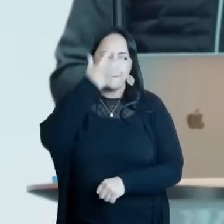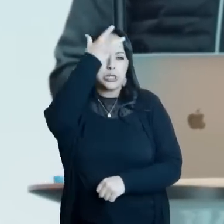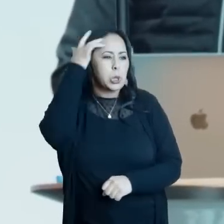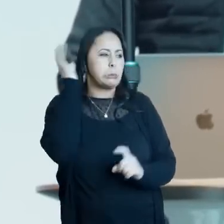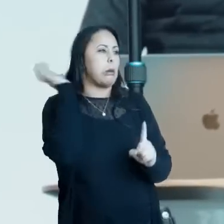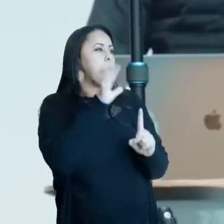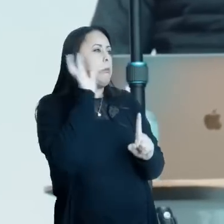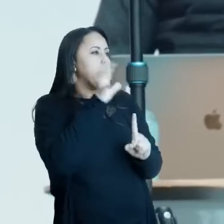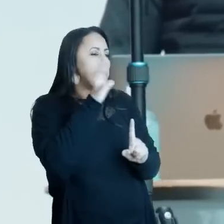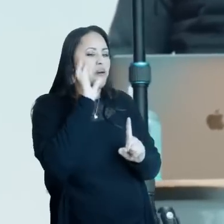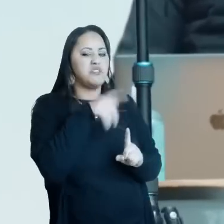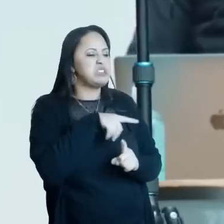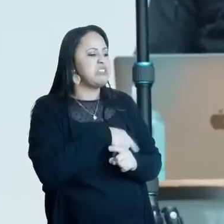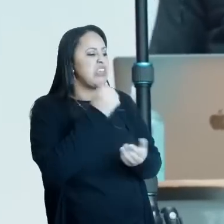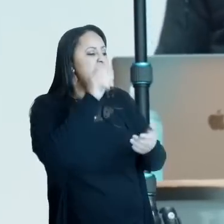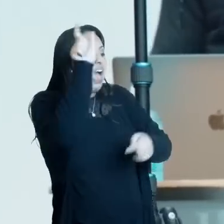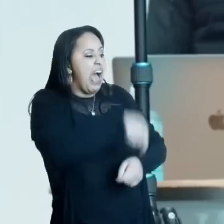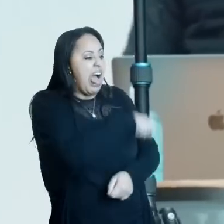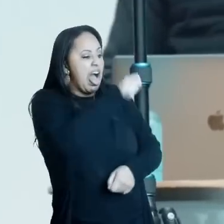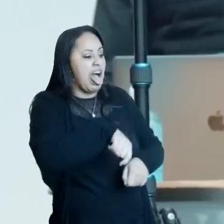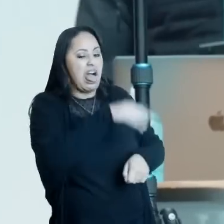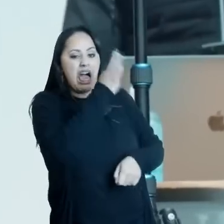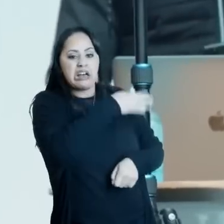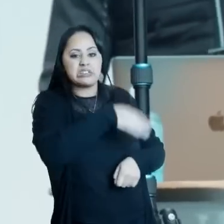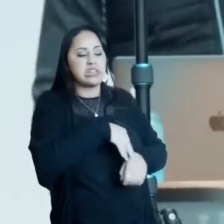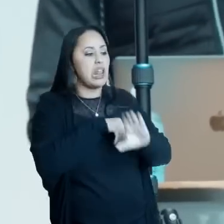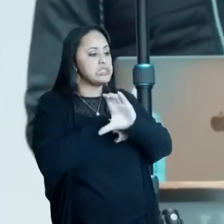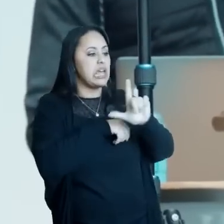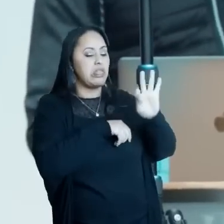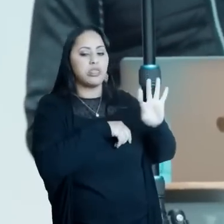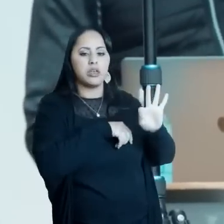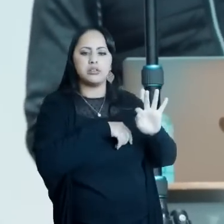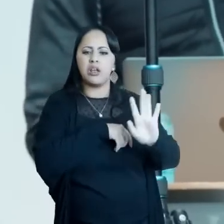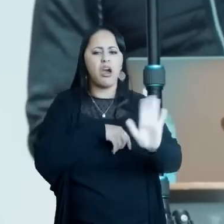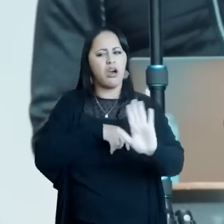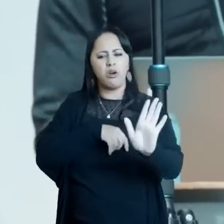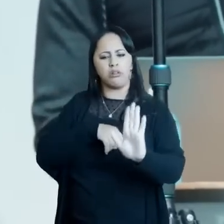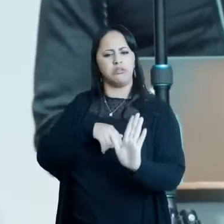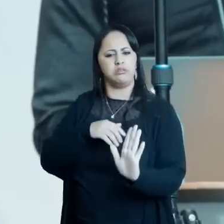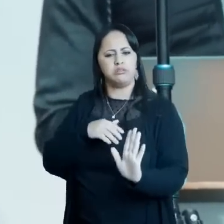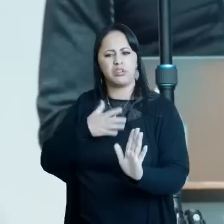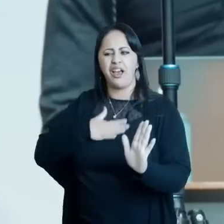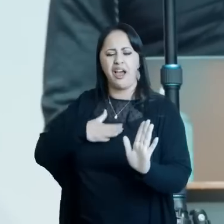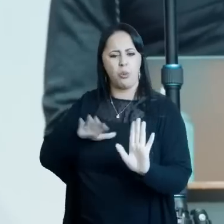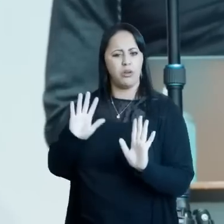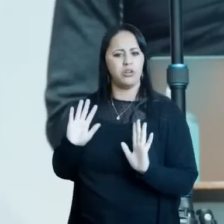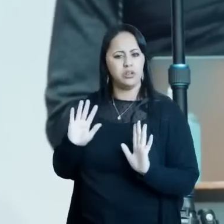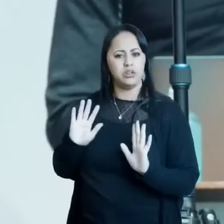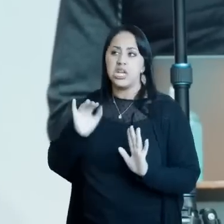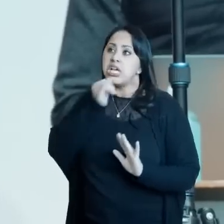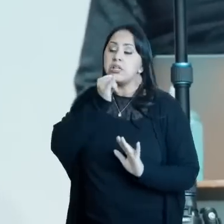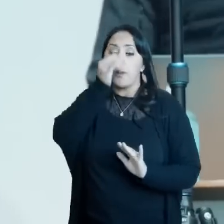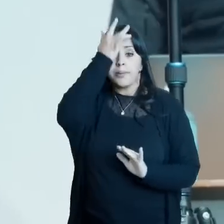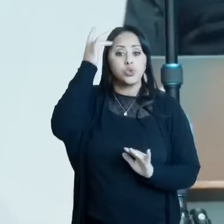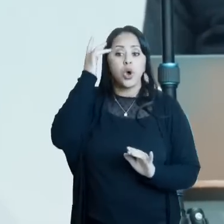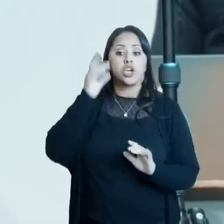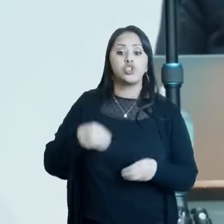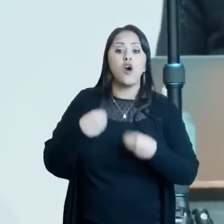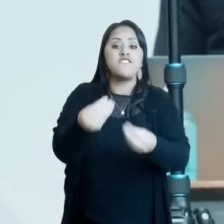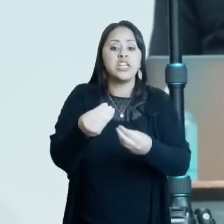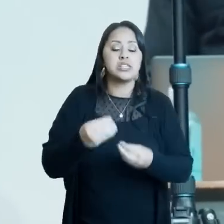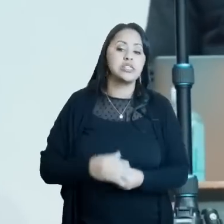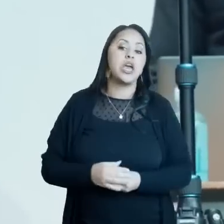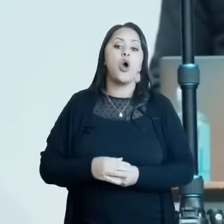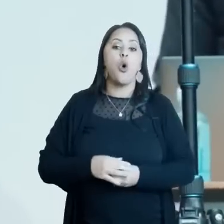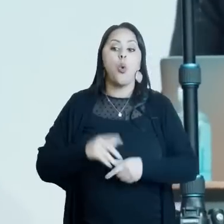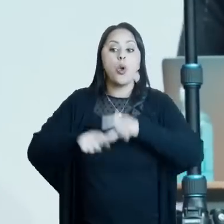ah, você tem que queimar a CLT, você tem que jogar a CLT fora, você tem que ser o quê. Gente, não tem nada disso. Se eu oferecer para você um emprego, você vir trabalhar comigo, ganhar